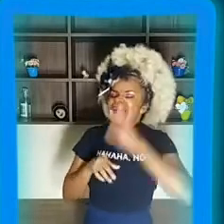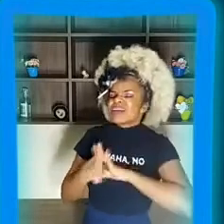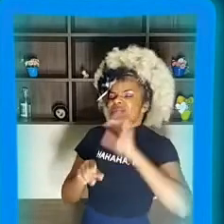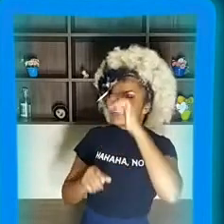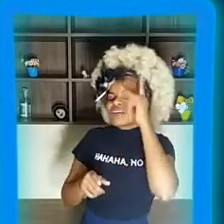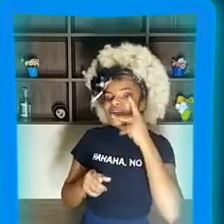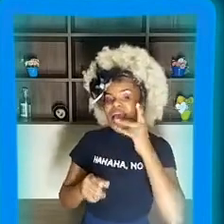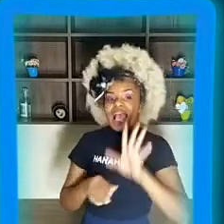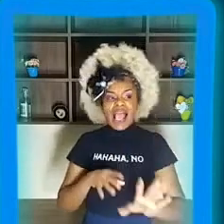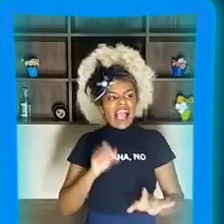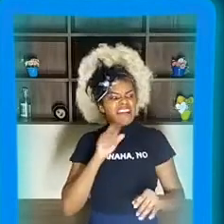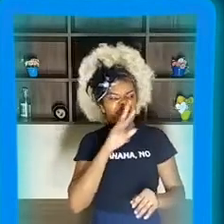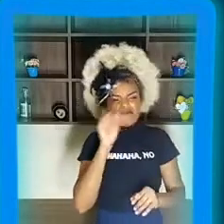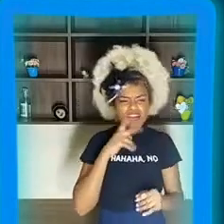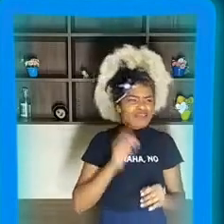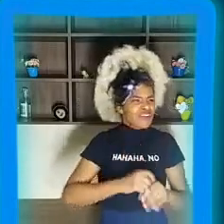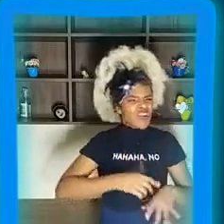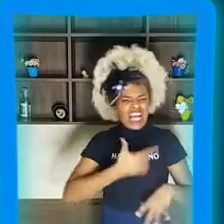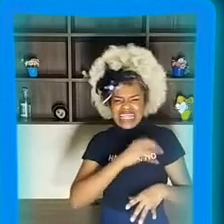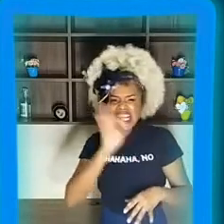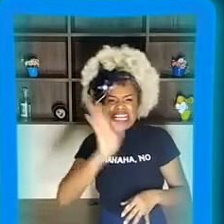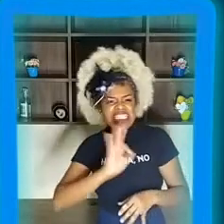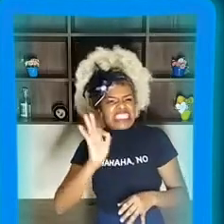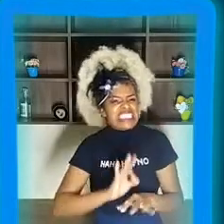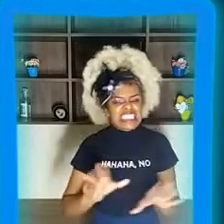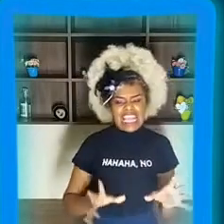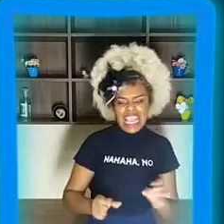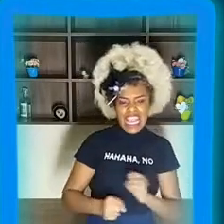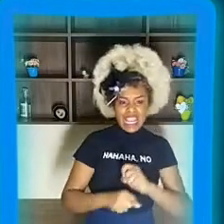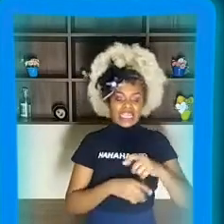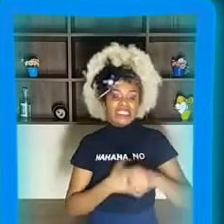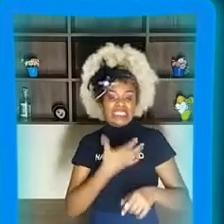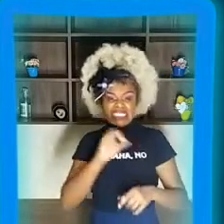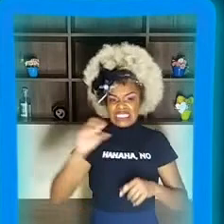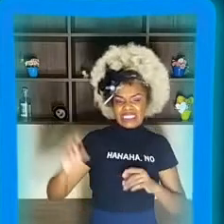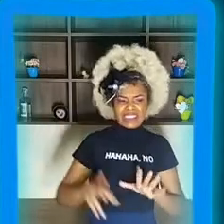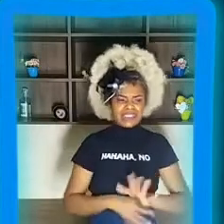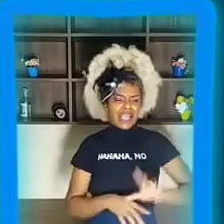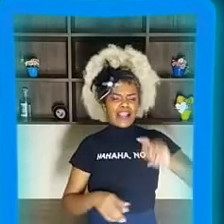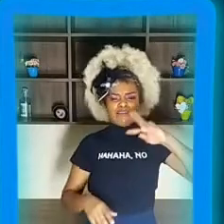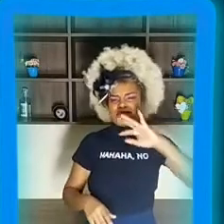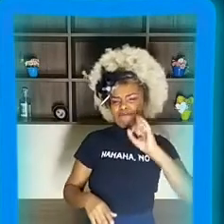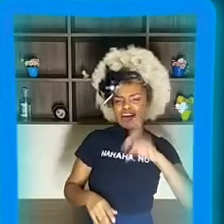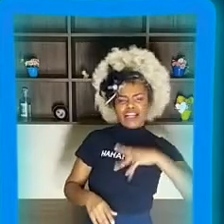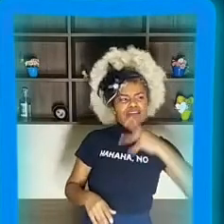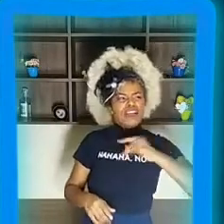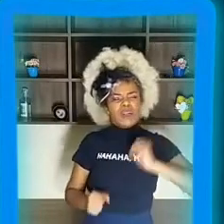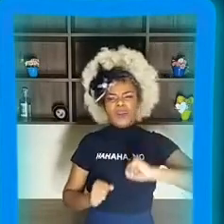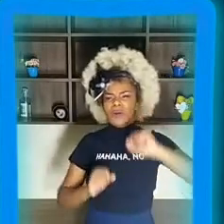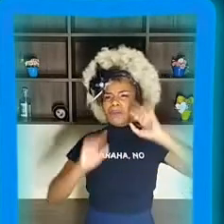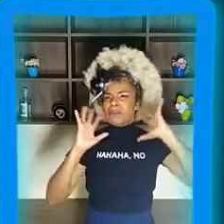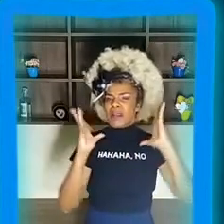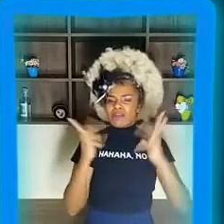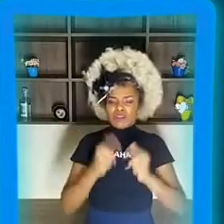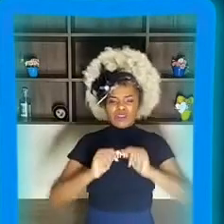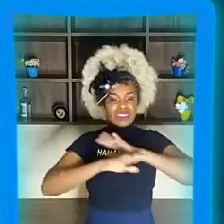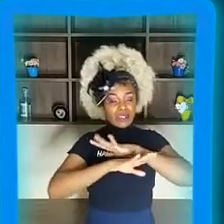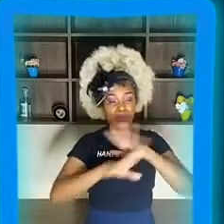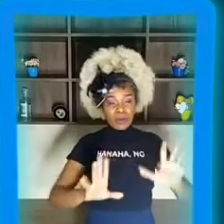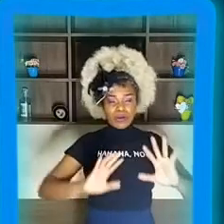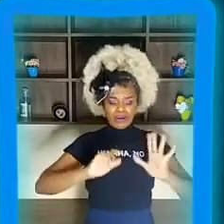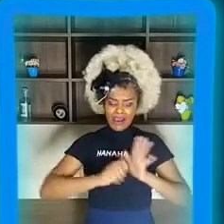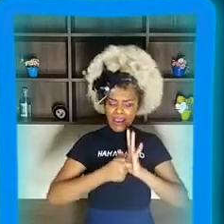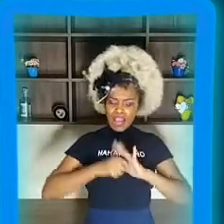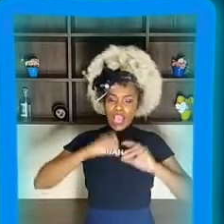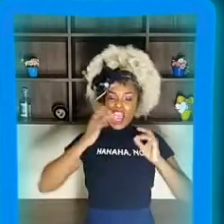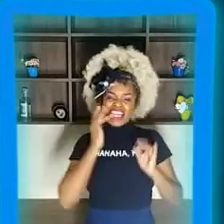que ele é nota 100. A Ana Elvira falou que a música dele é maravilhosa, que a gente fechou a live com chave de ouro. É verdade.